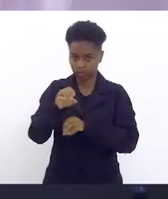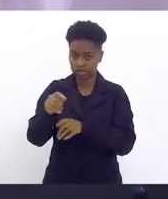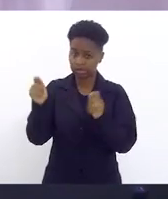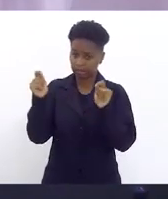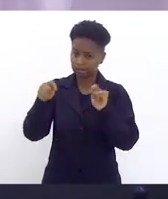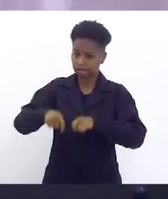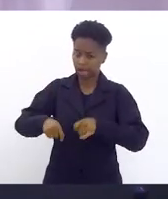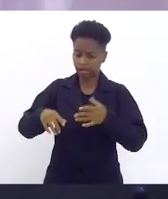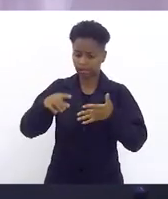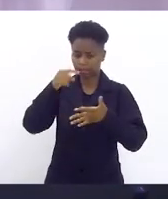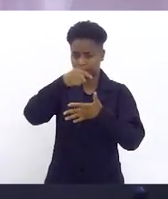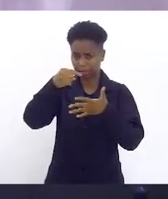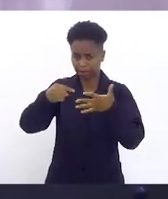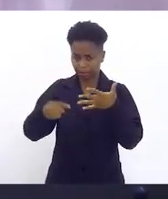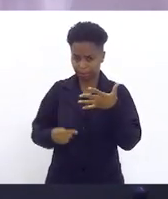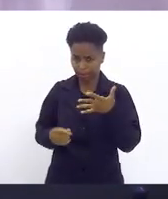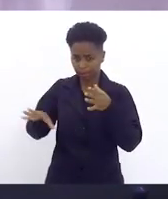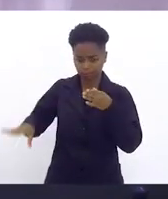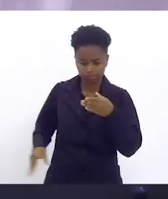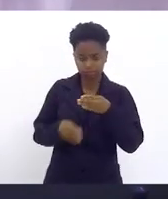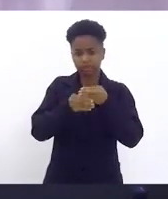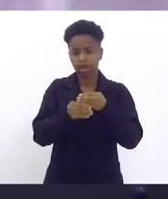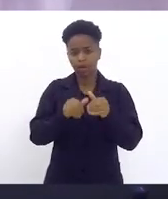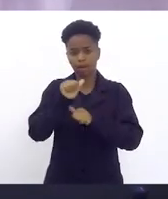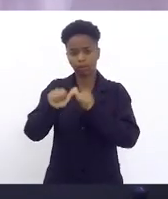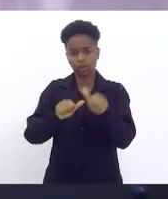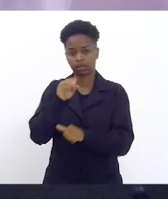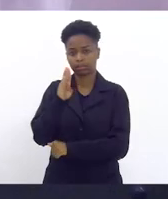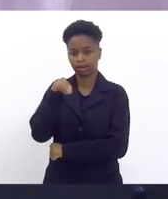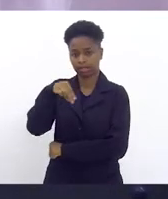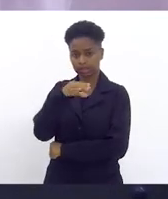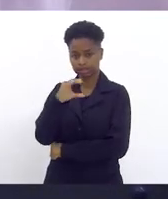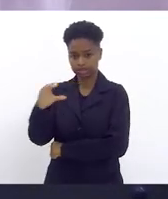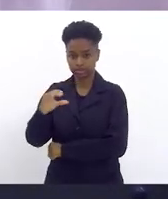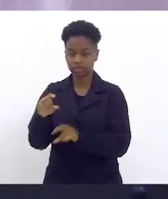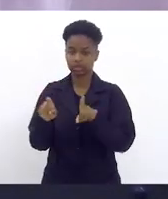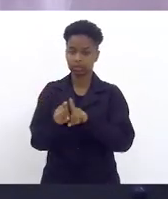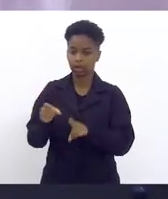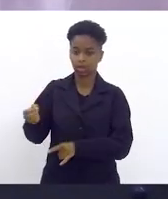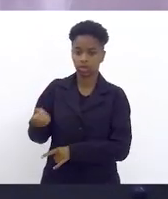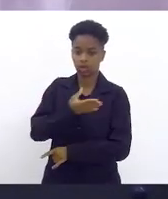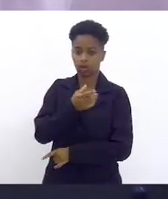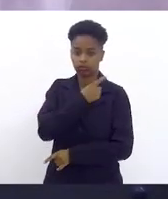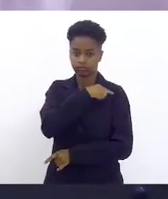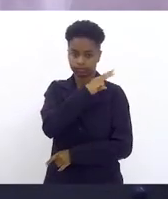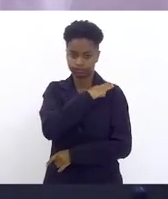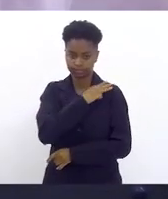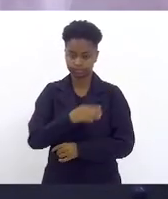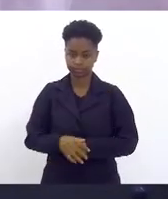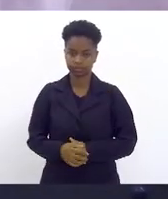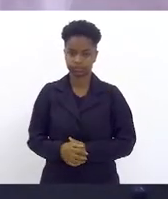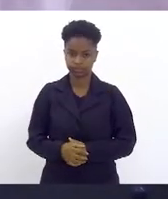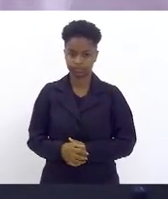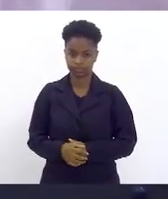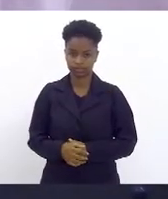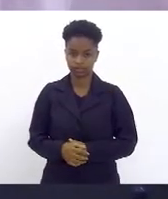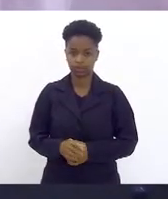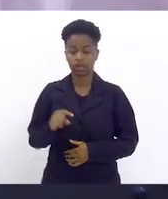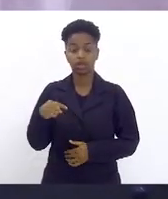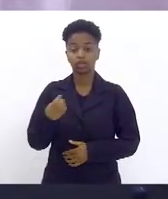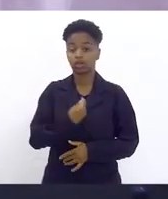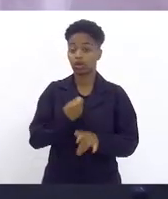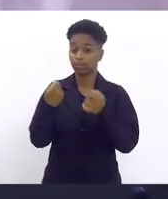contemplar as mudanças da bncc e do Novo ensino médio devemos